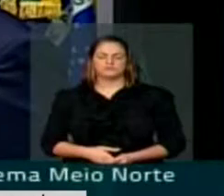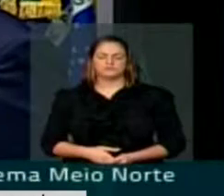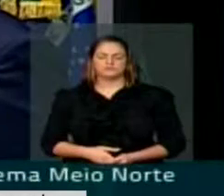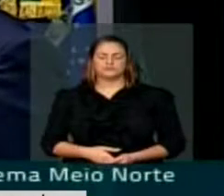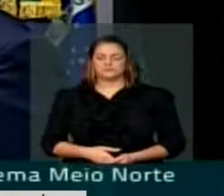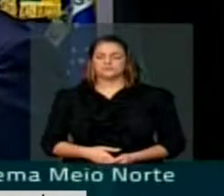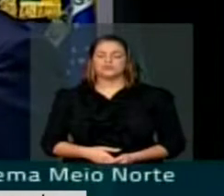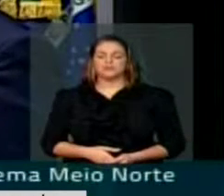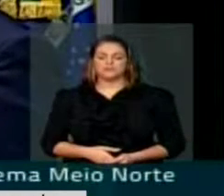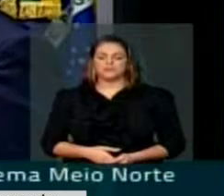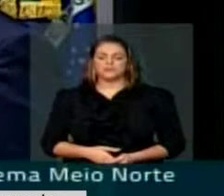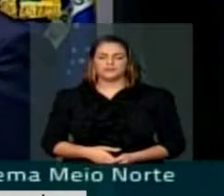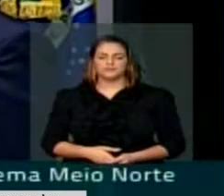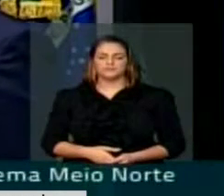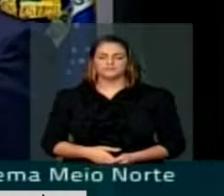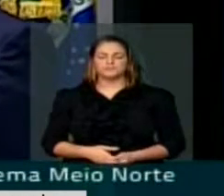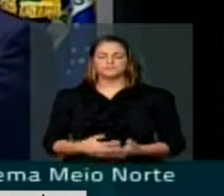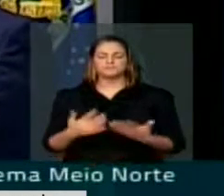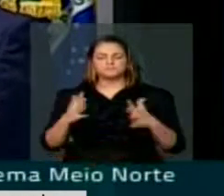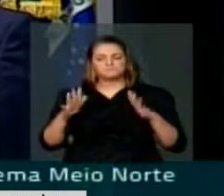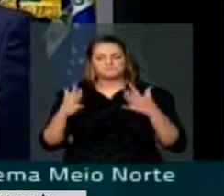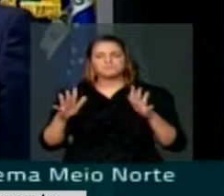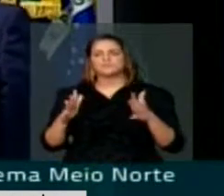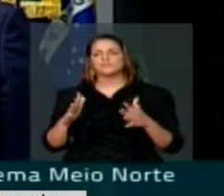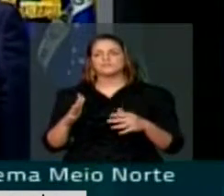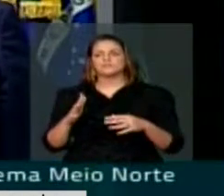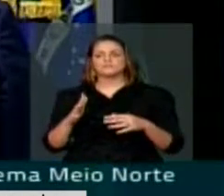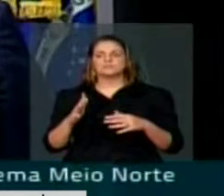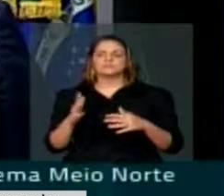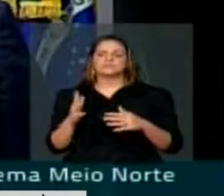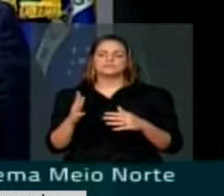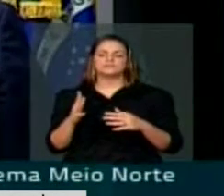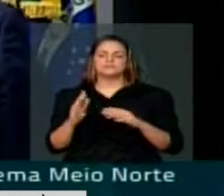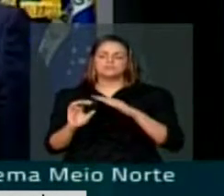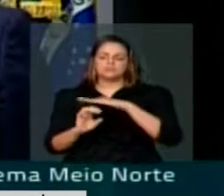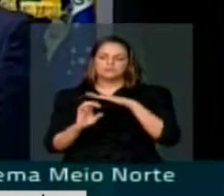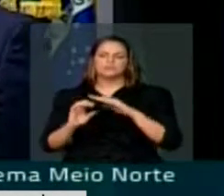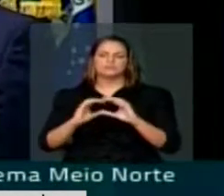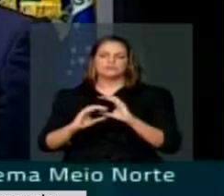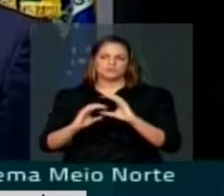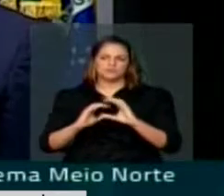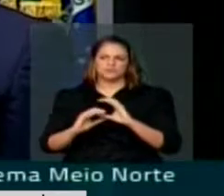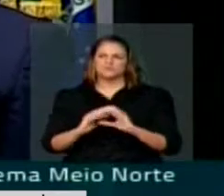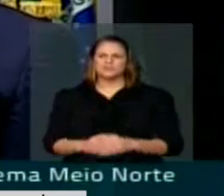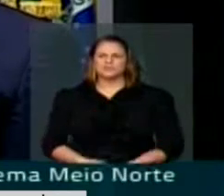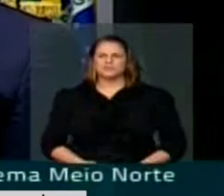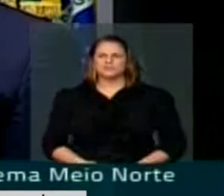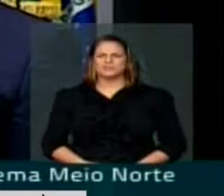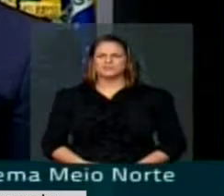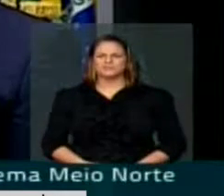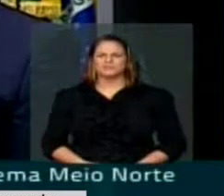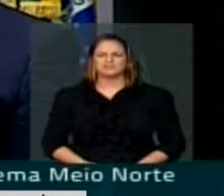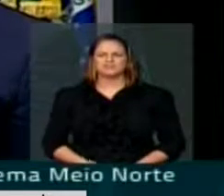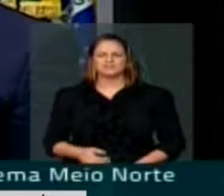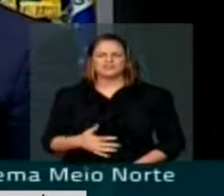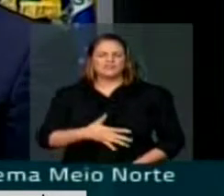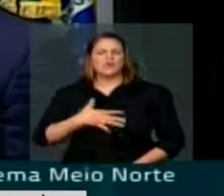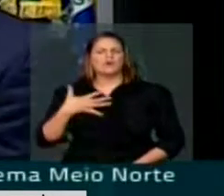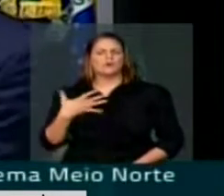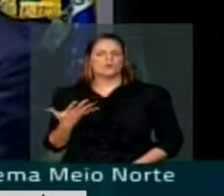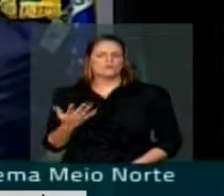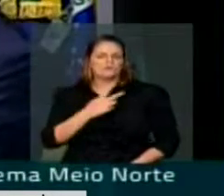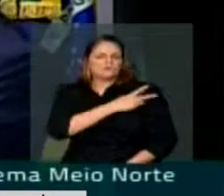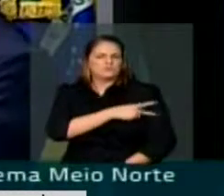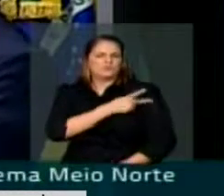requerimento em homenagem a esse sistema que orgulha o Piauí e o Maranhão. Mas permita-me,